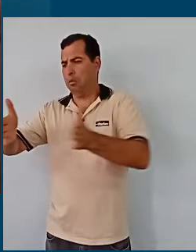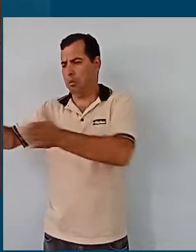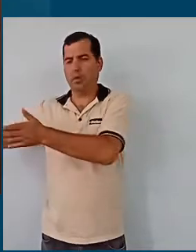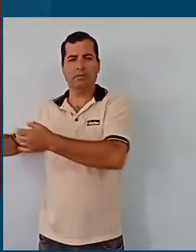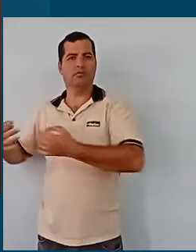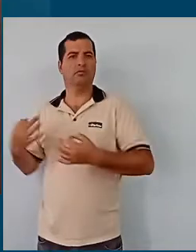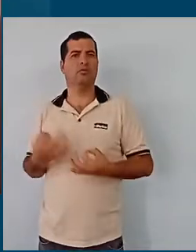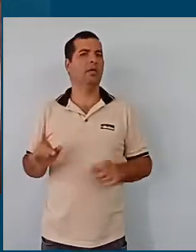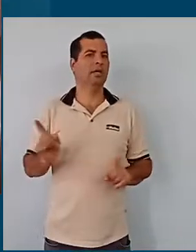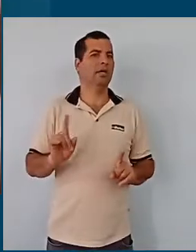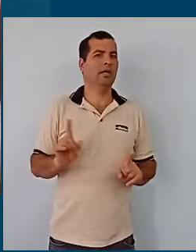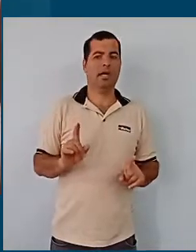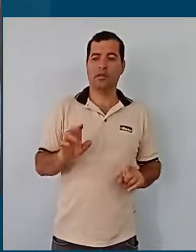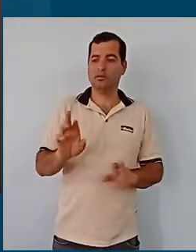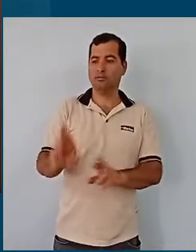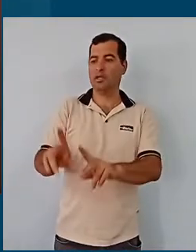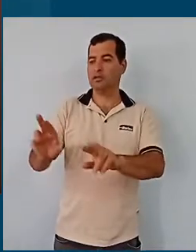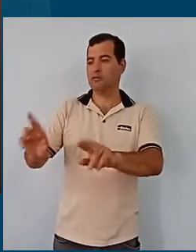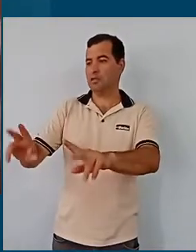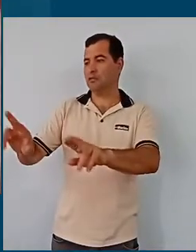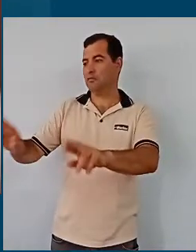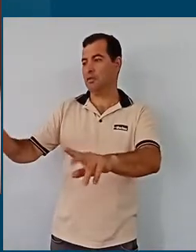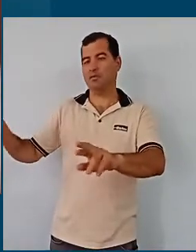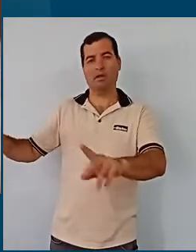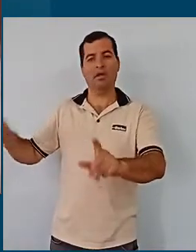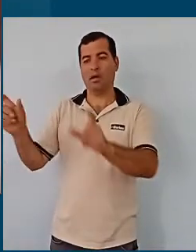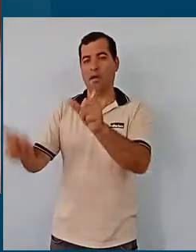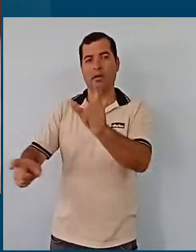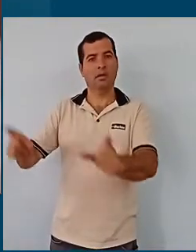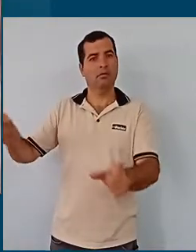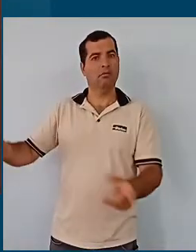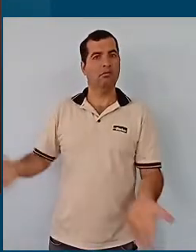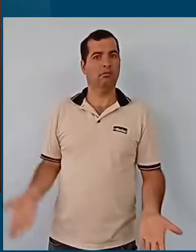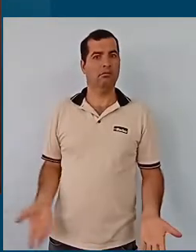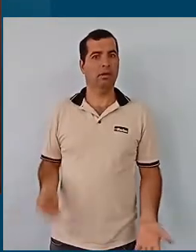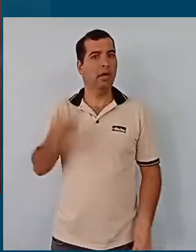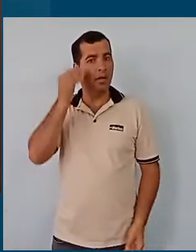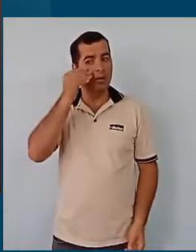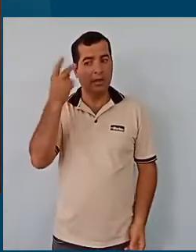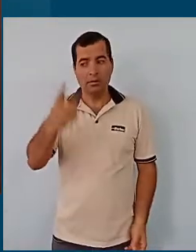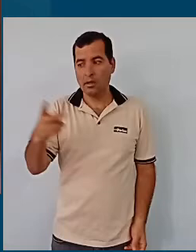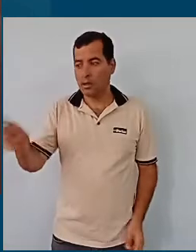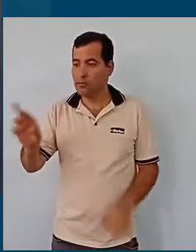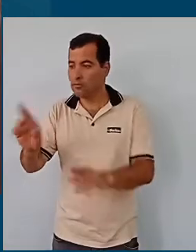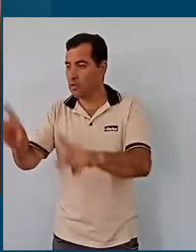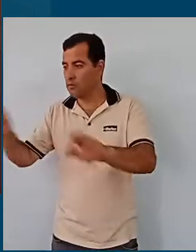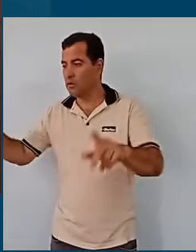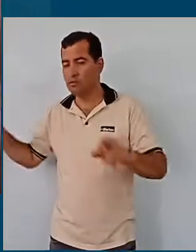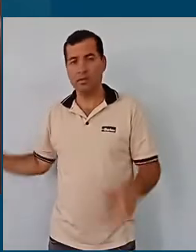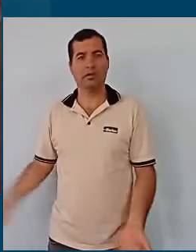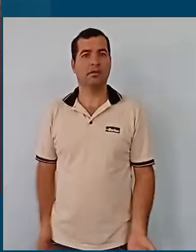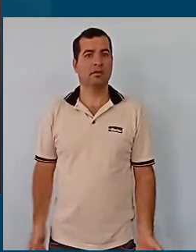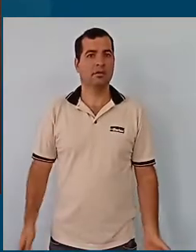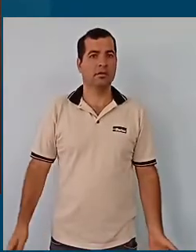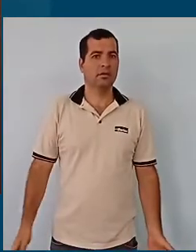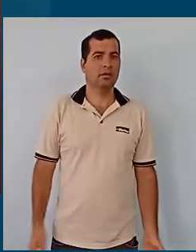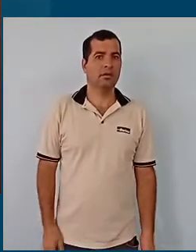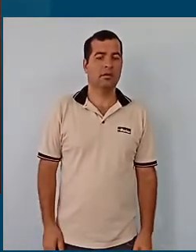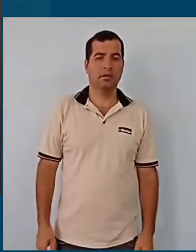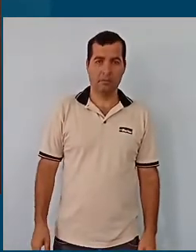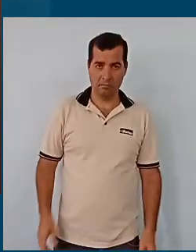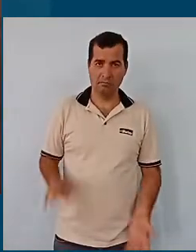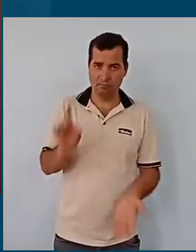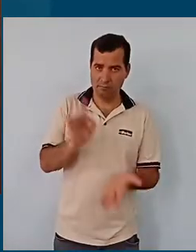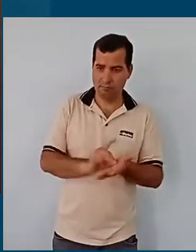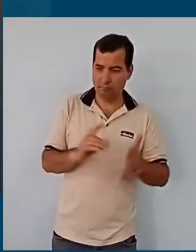Hoje a gente sabe que cada um é um, e as experiências são muito distintas, e as diferenças são muito